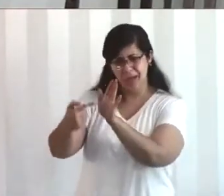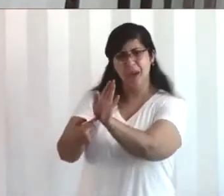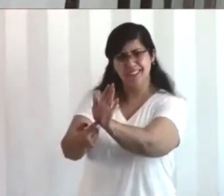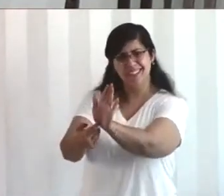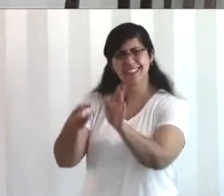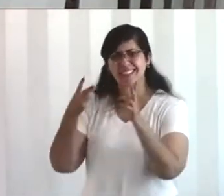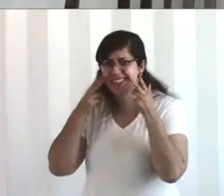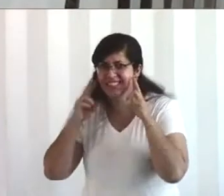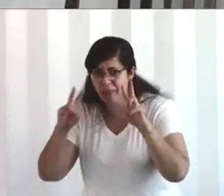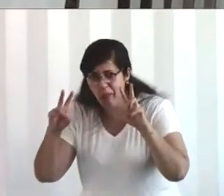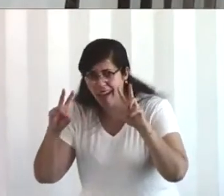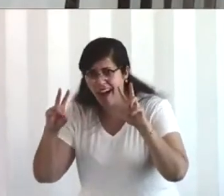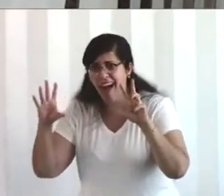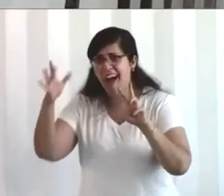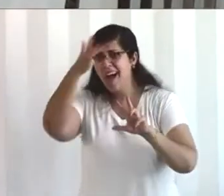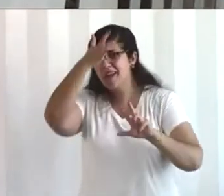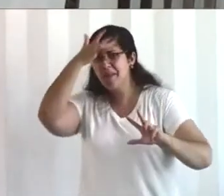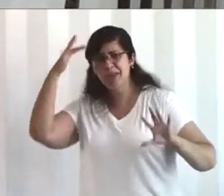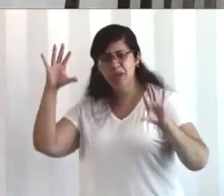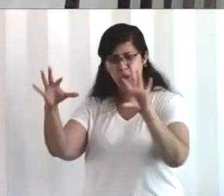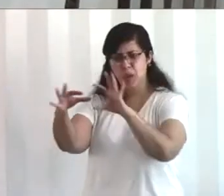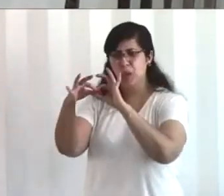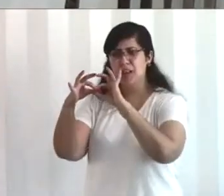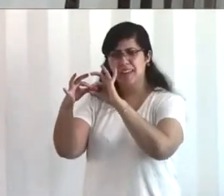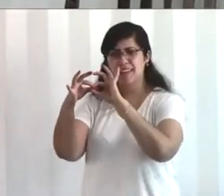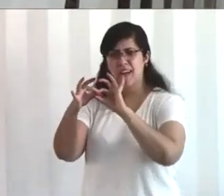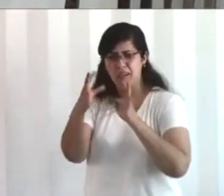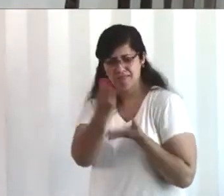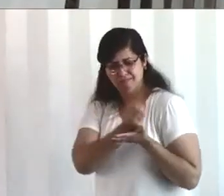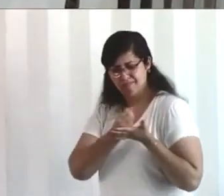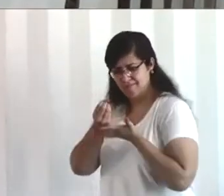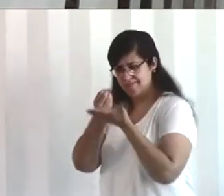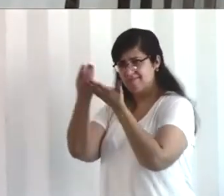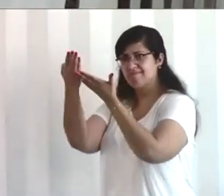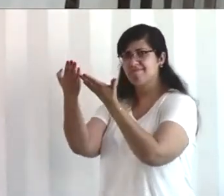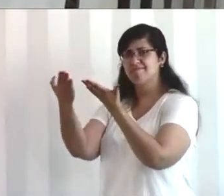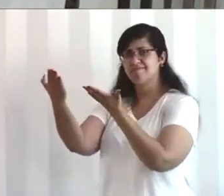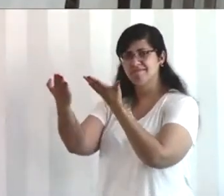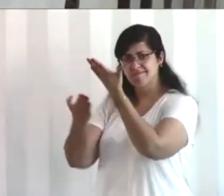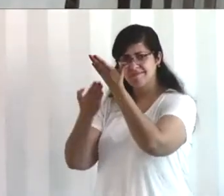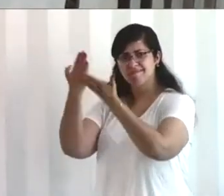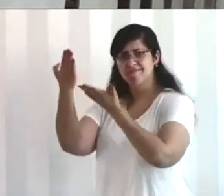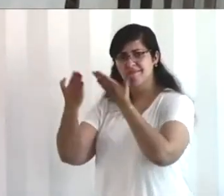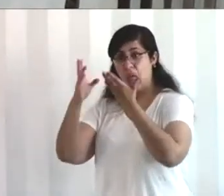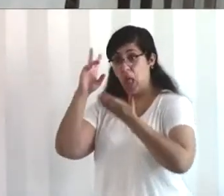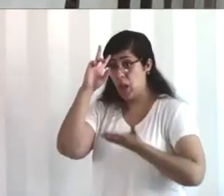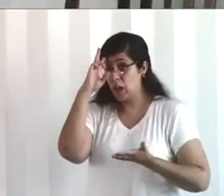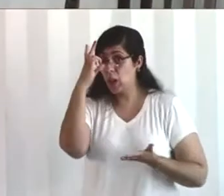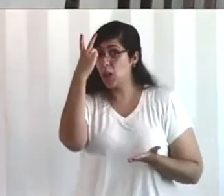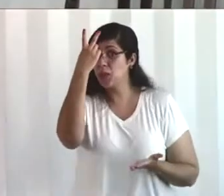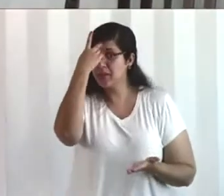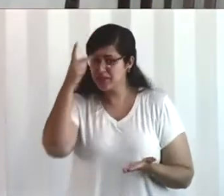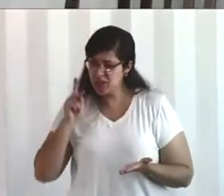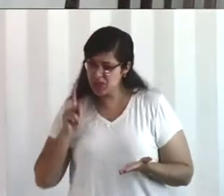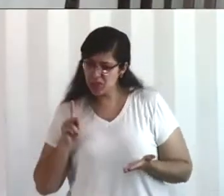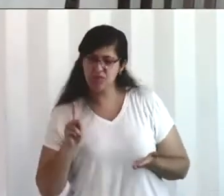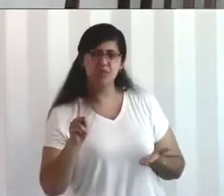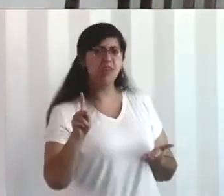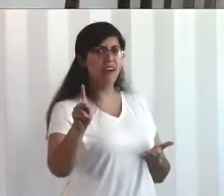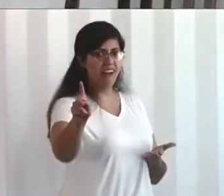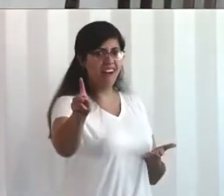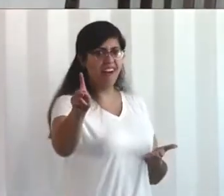povo unido, com um povo consagrado, com convertidos de maneira contínua e com